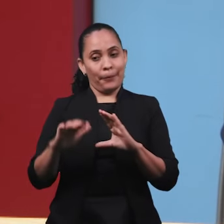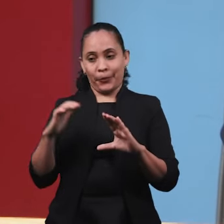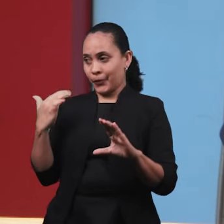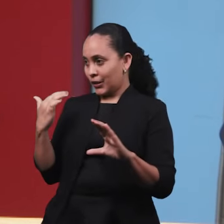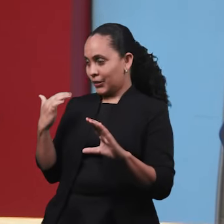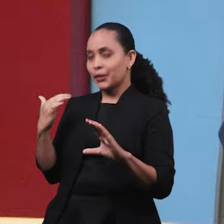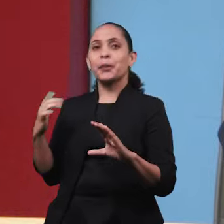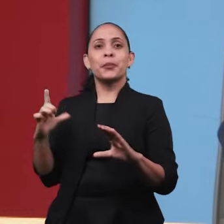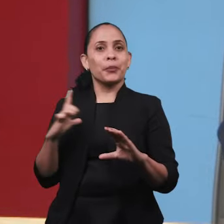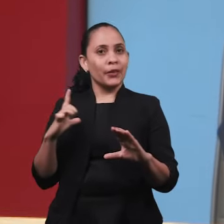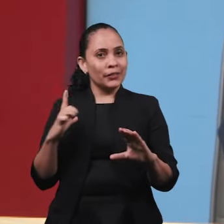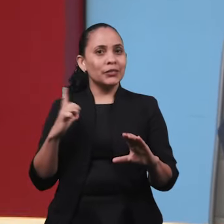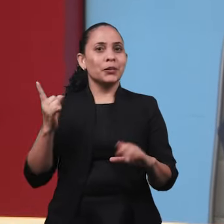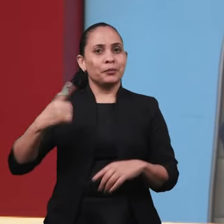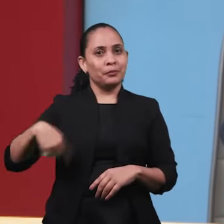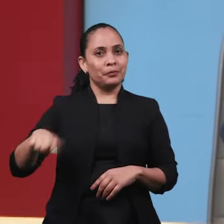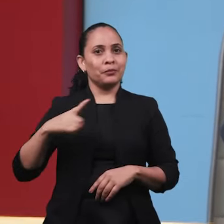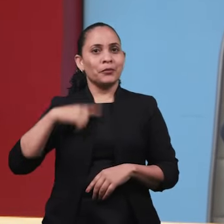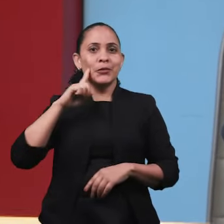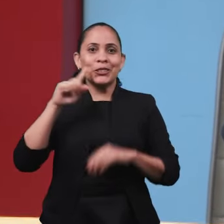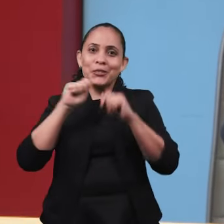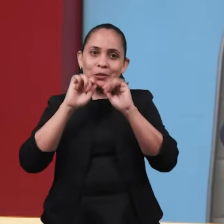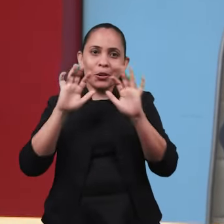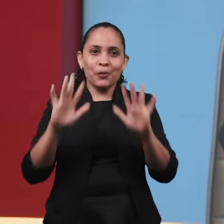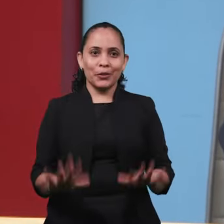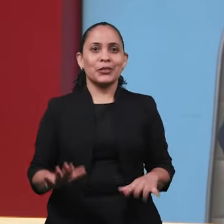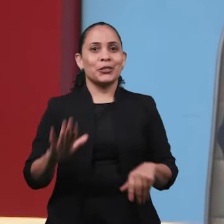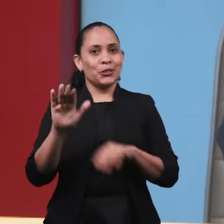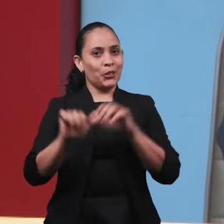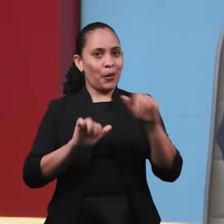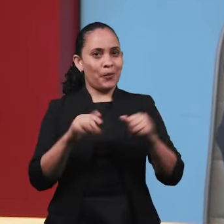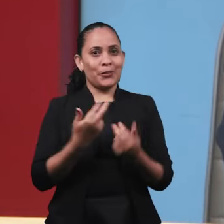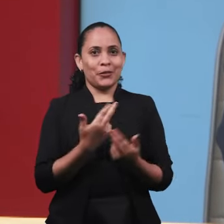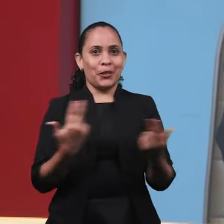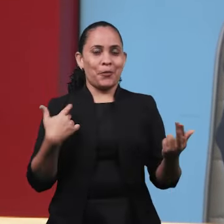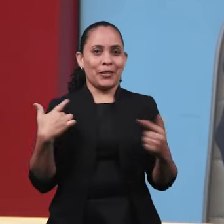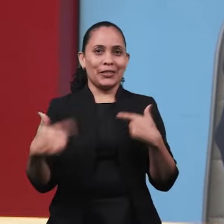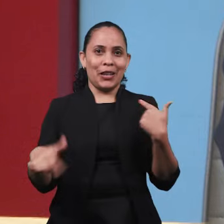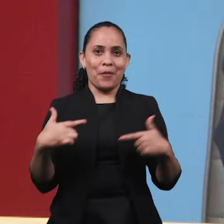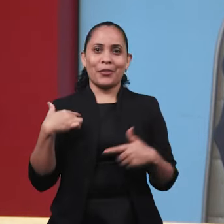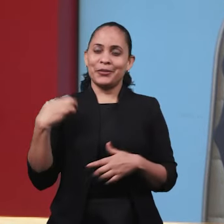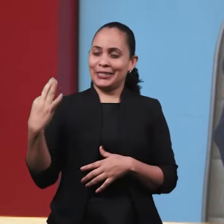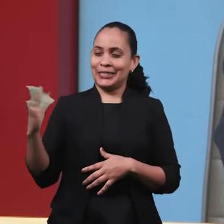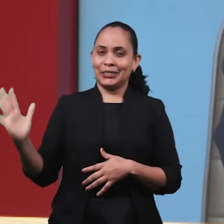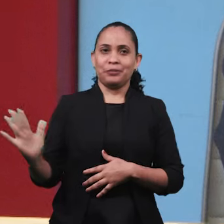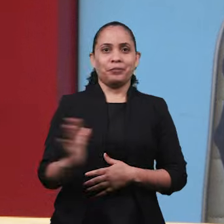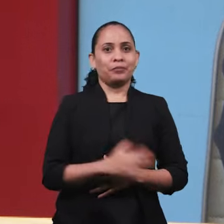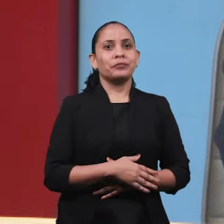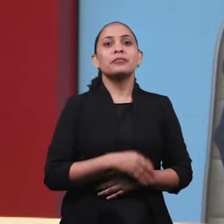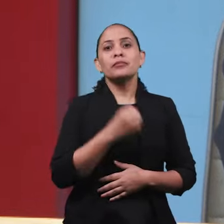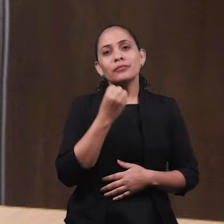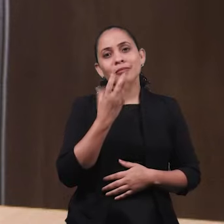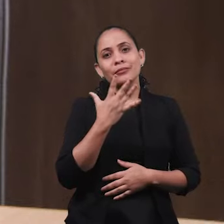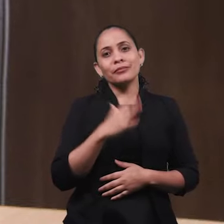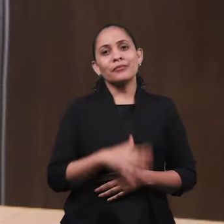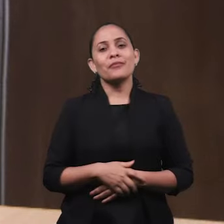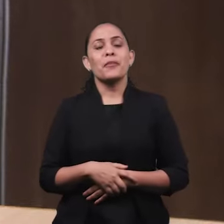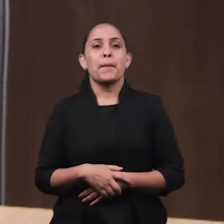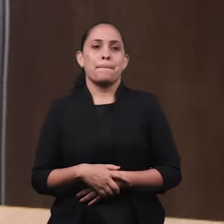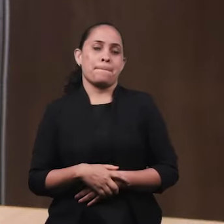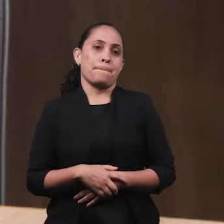manda um e-mail, né, para a comissão. Tenho certeza que o Senhor vai dar uma bênção e que o Senhor tem chamado a muitos aí para esse trabalho. Tenho certeza disso. Muito